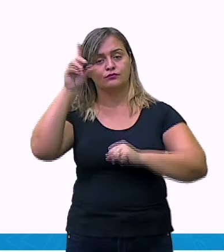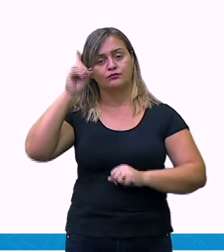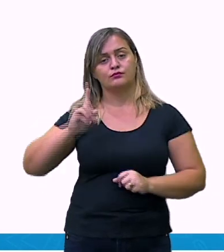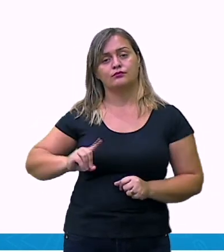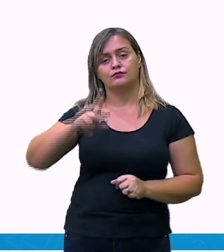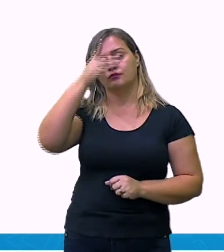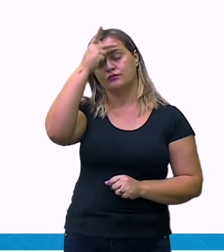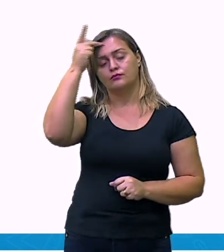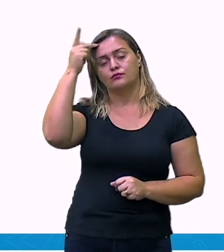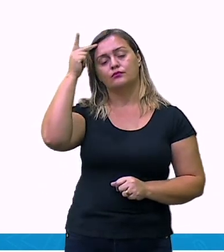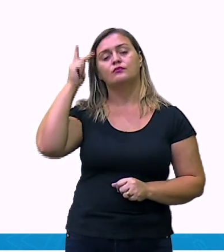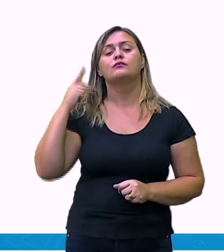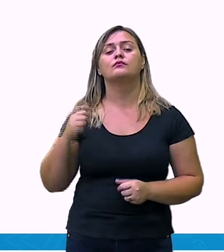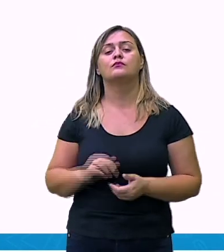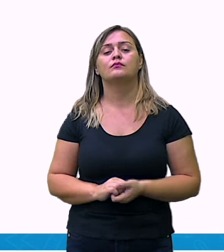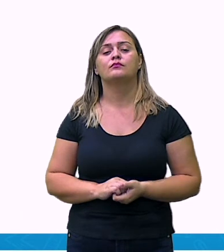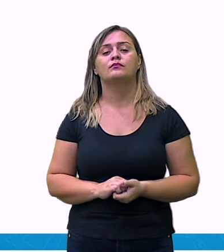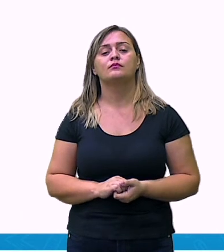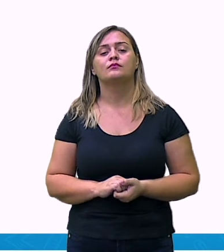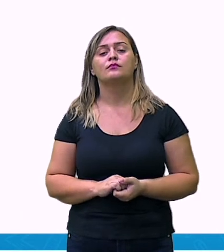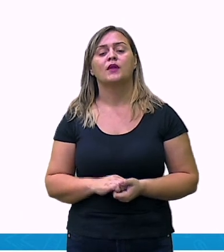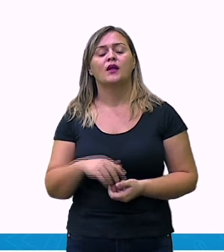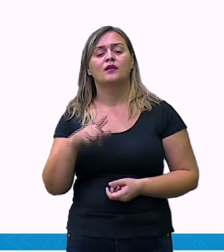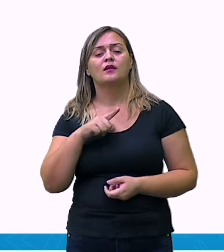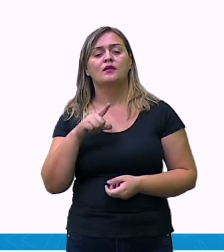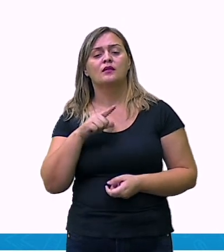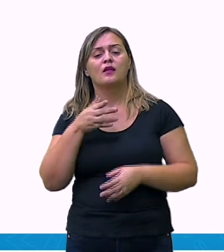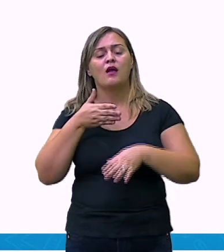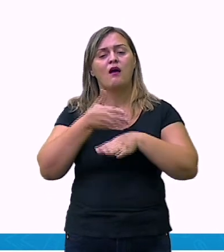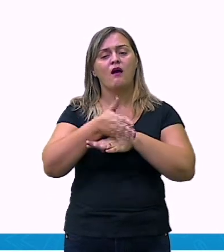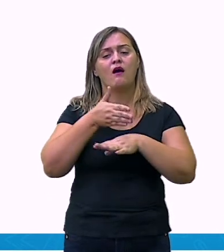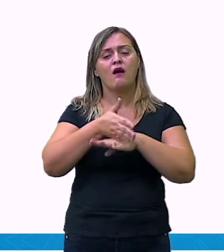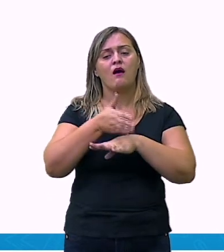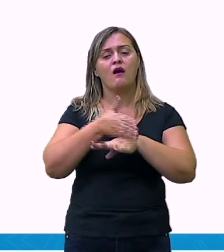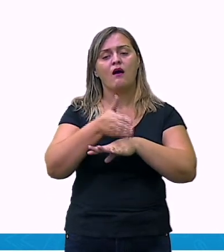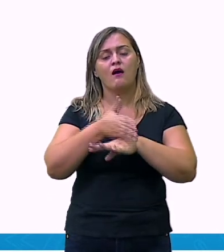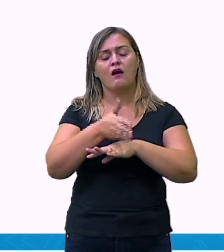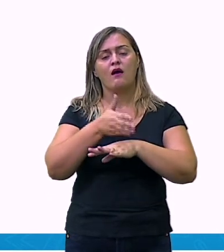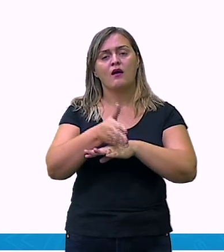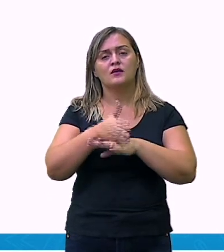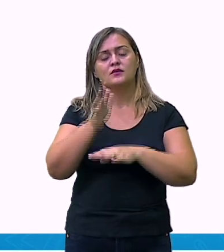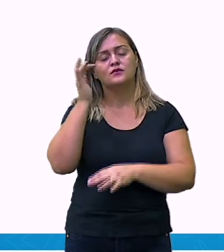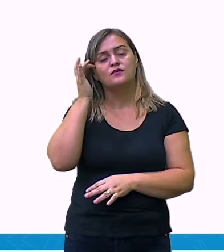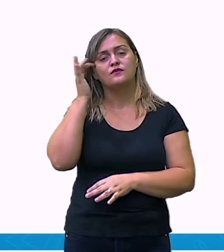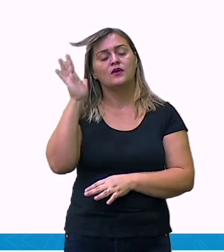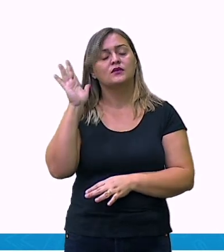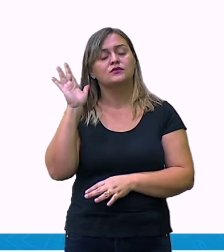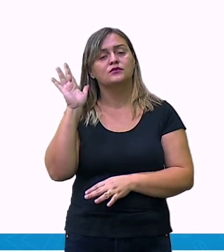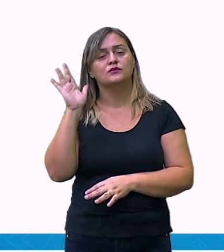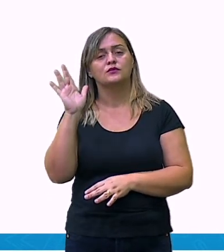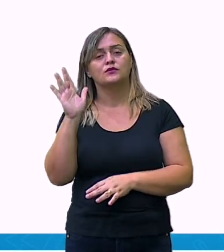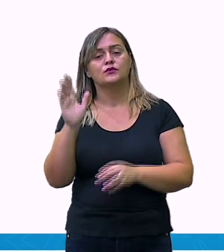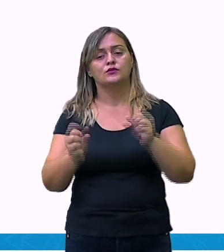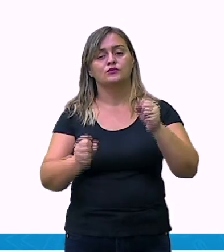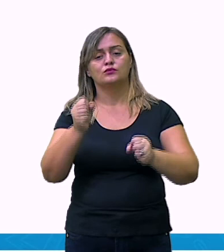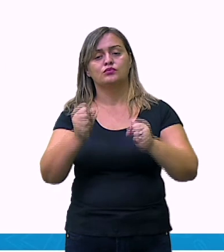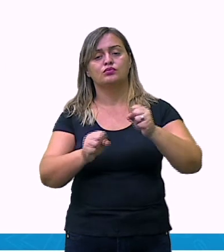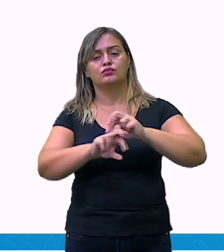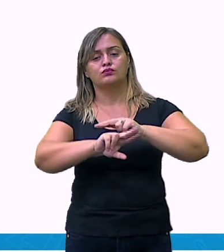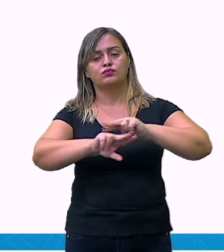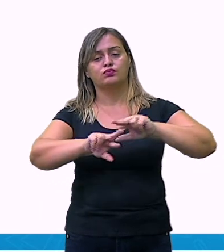Ter facilidade de acesso e de locomoção em transporte público. É o Estatuto da Pessoa